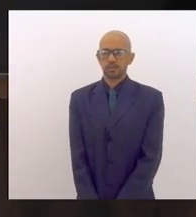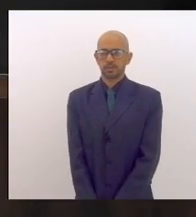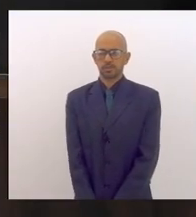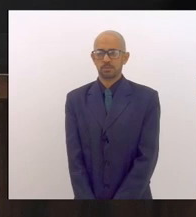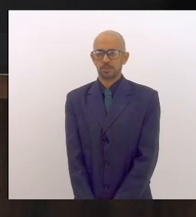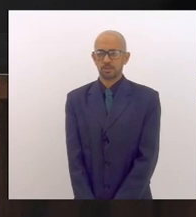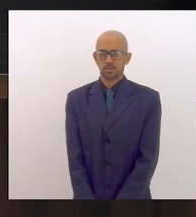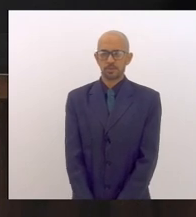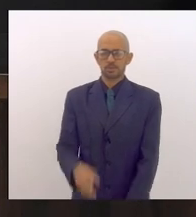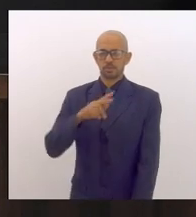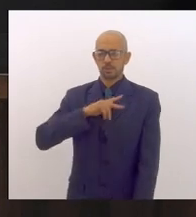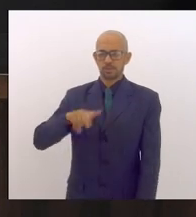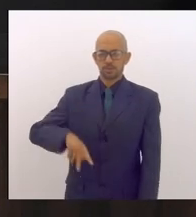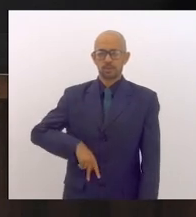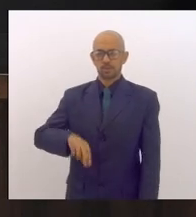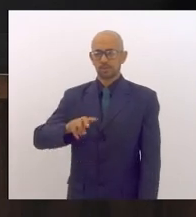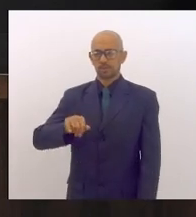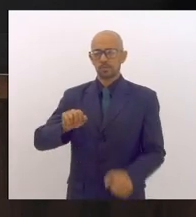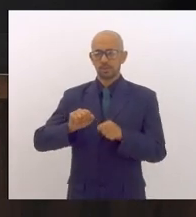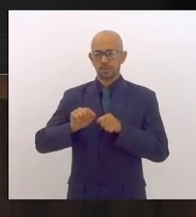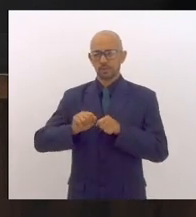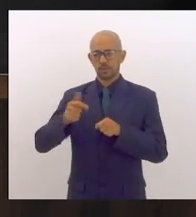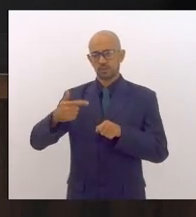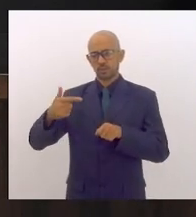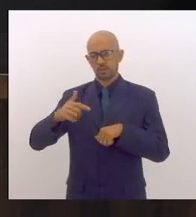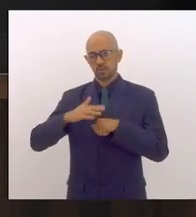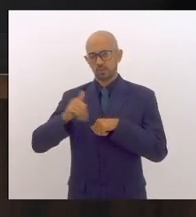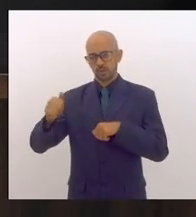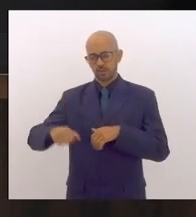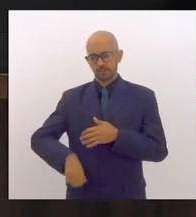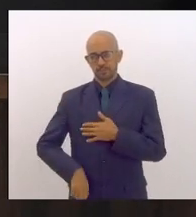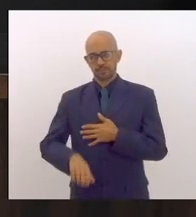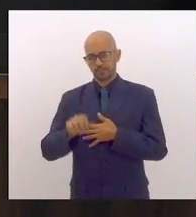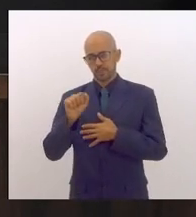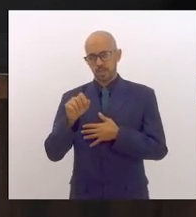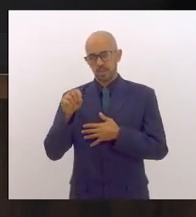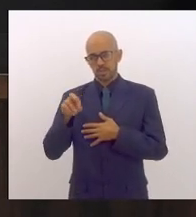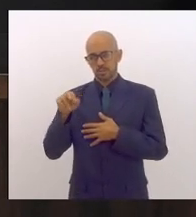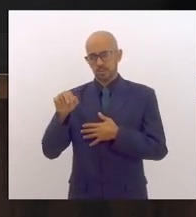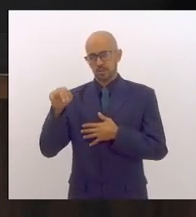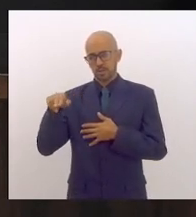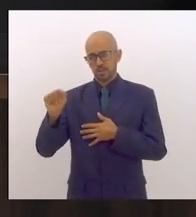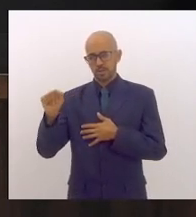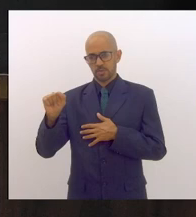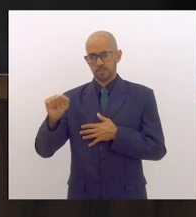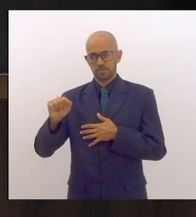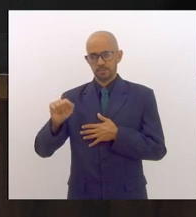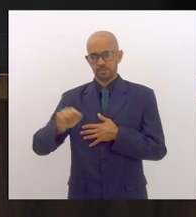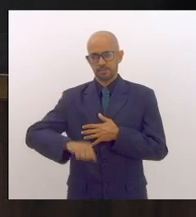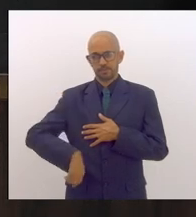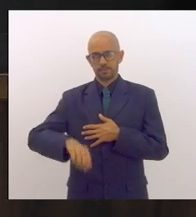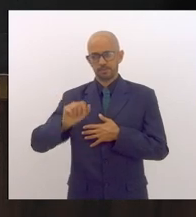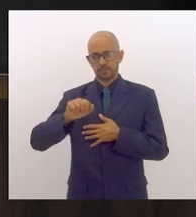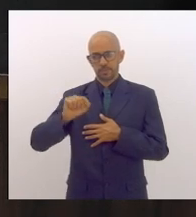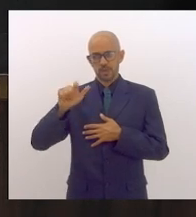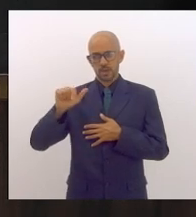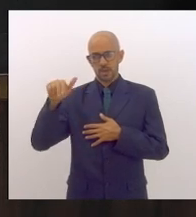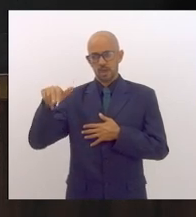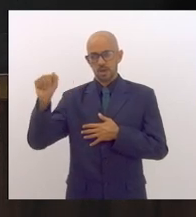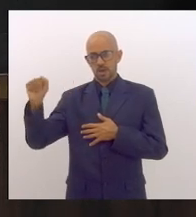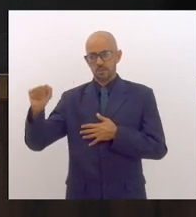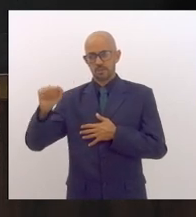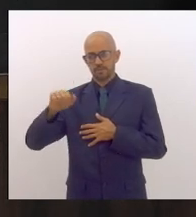Presidência vai proceder à segunda chamada. Deputada Adriana Baltazar. Deputada Alana